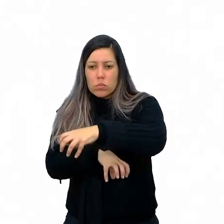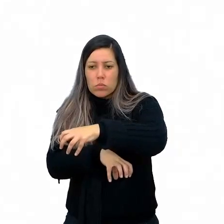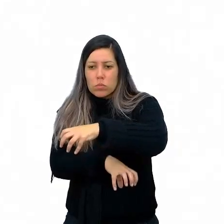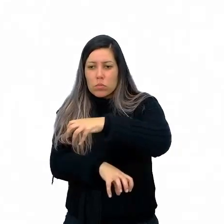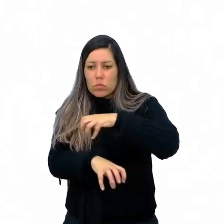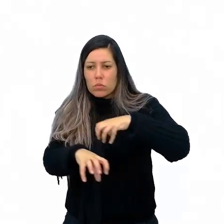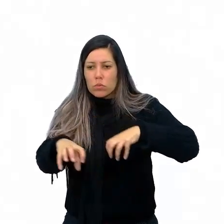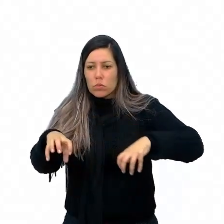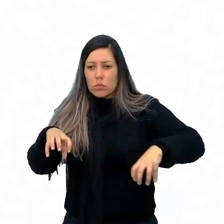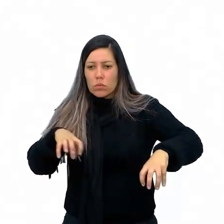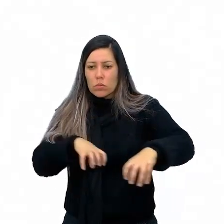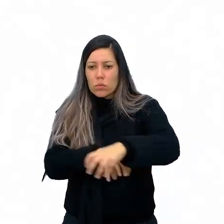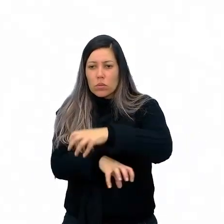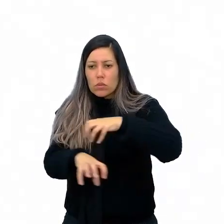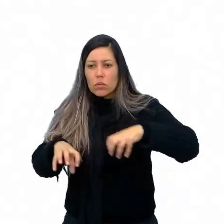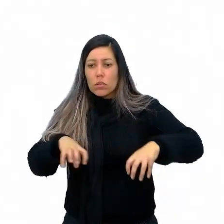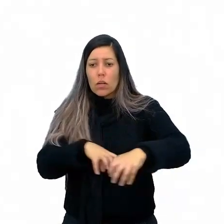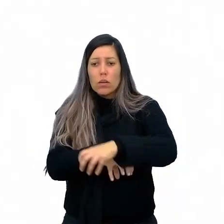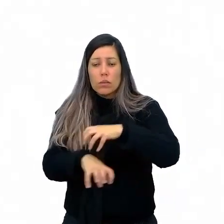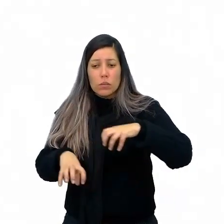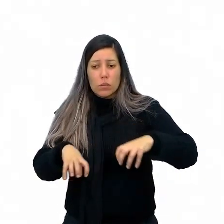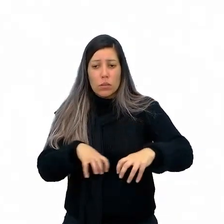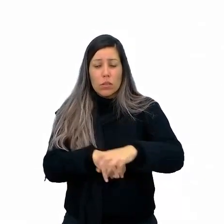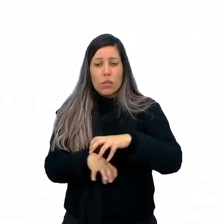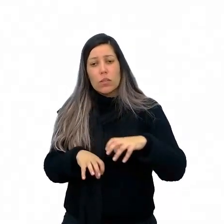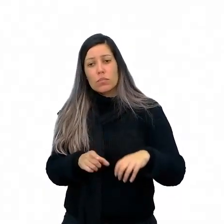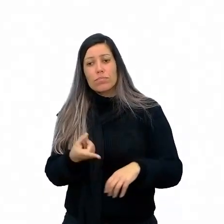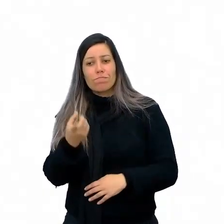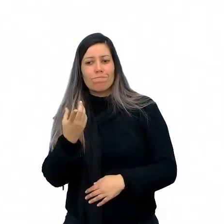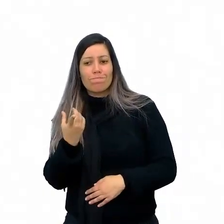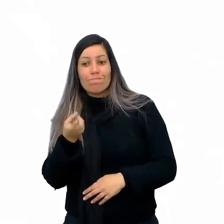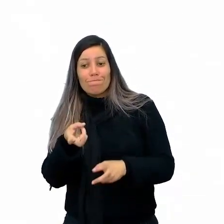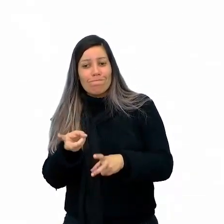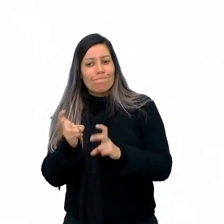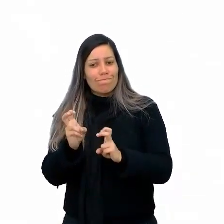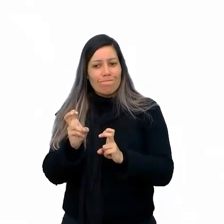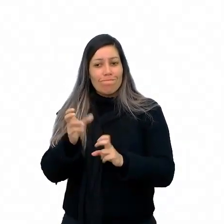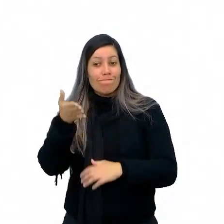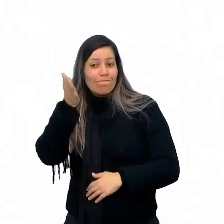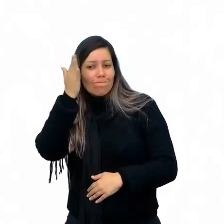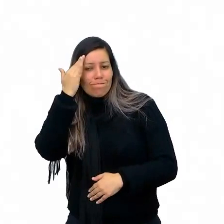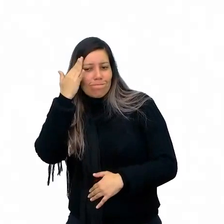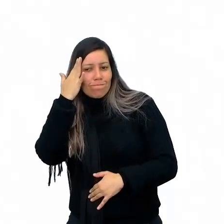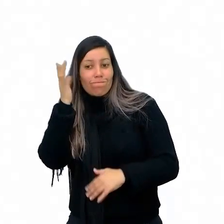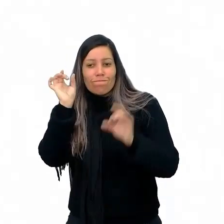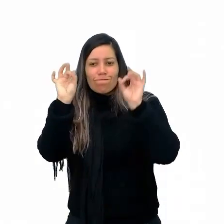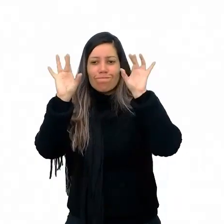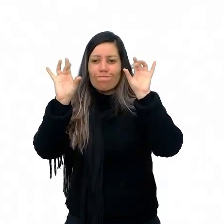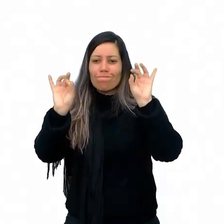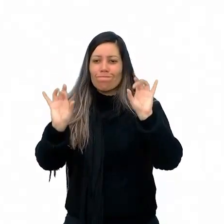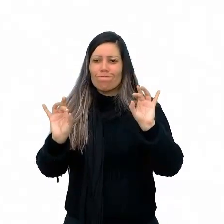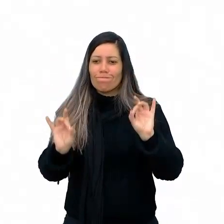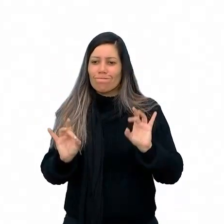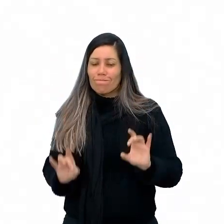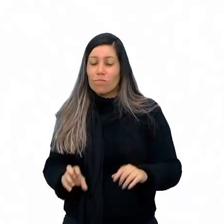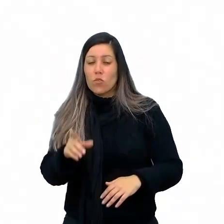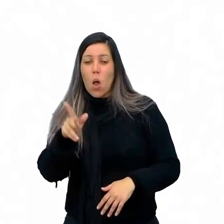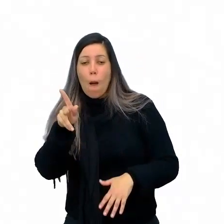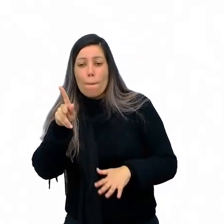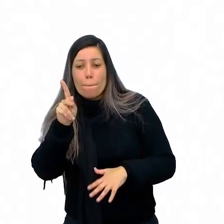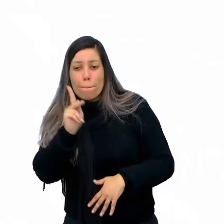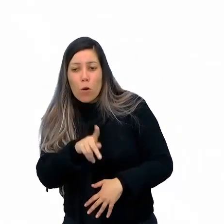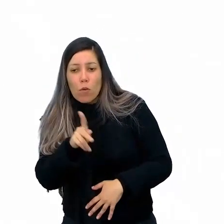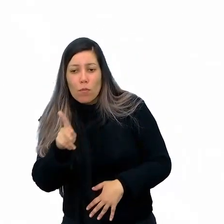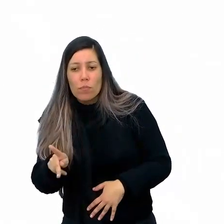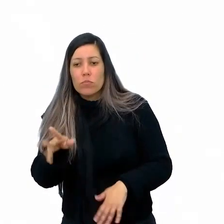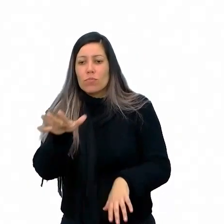poderia elencar aqui. Então, note que isso é um conhecimento específico do professor de